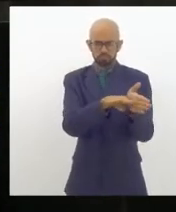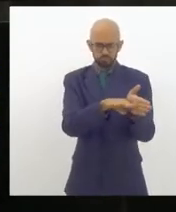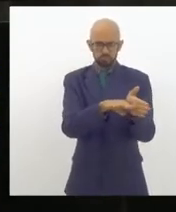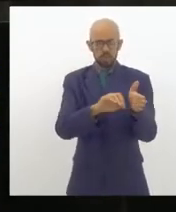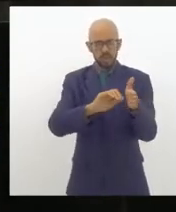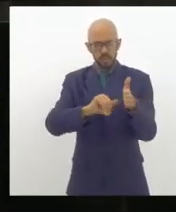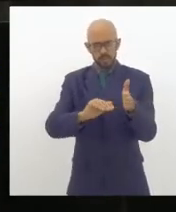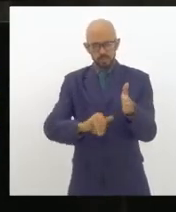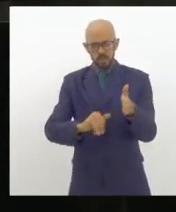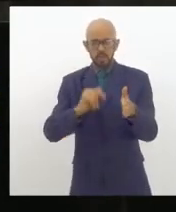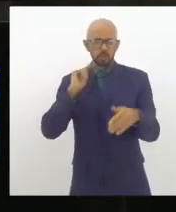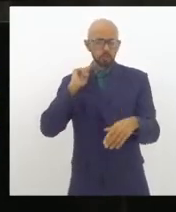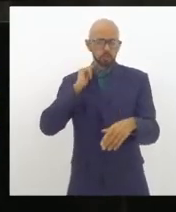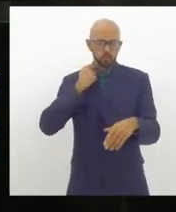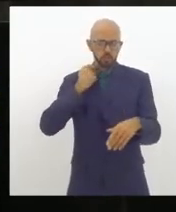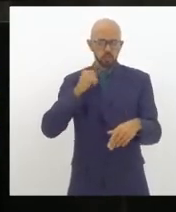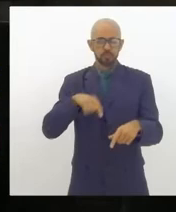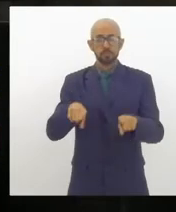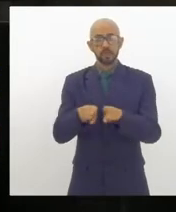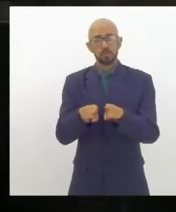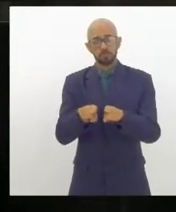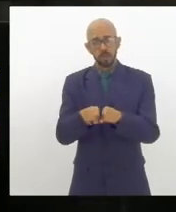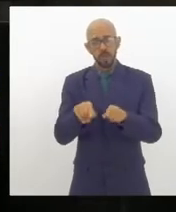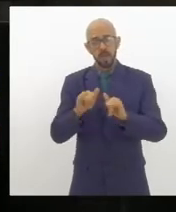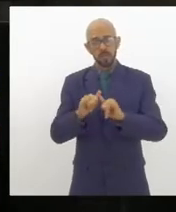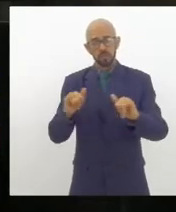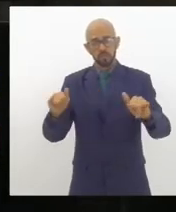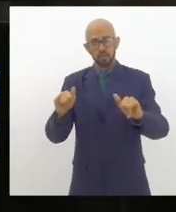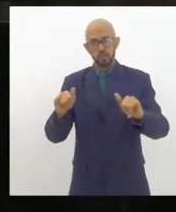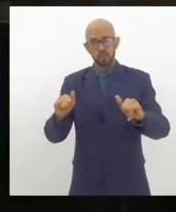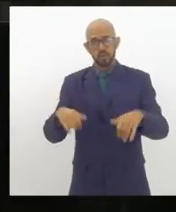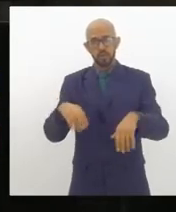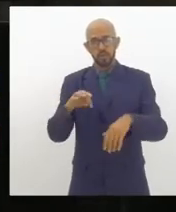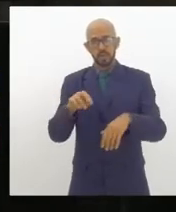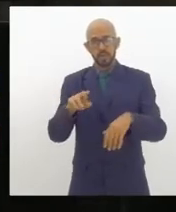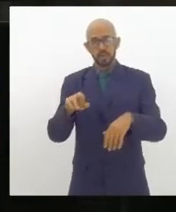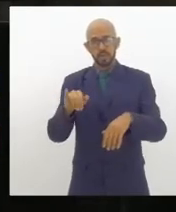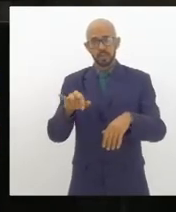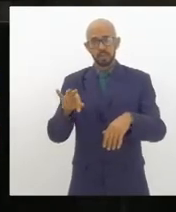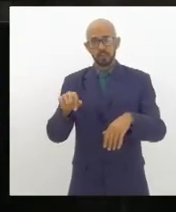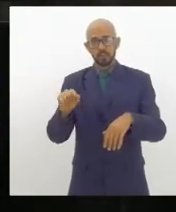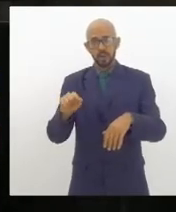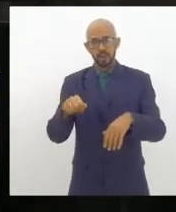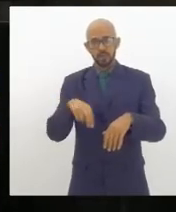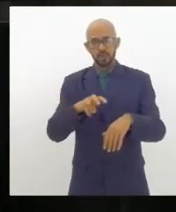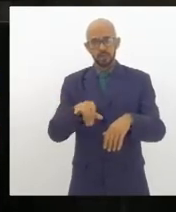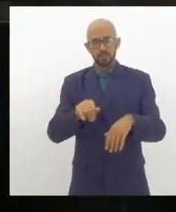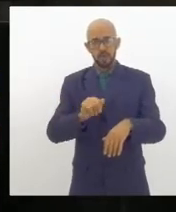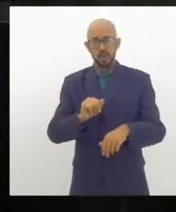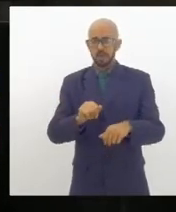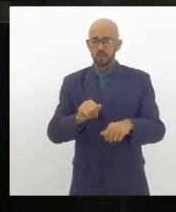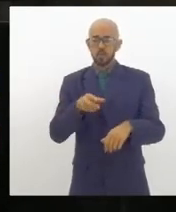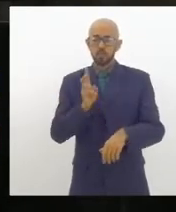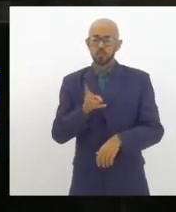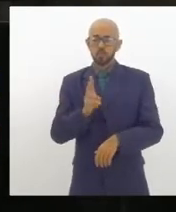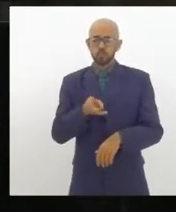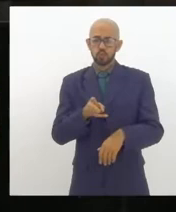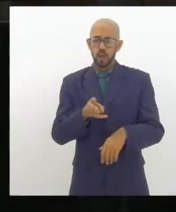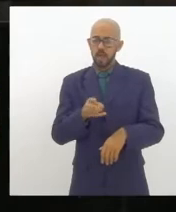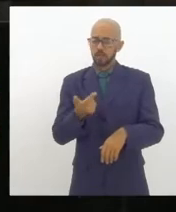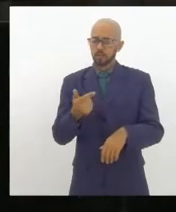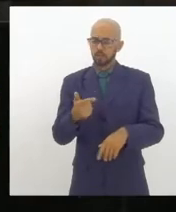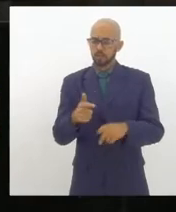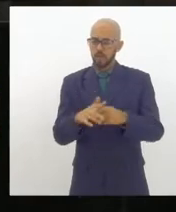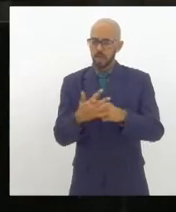Afirma ainda que, neste acordo, a tarifa do ano de 2022 vai seguir sem aumento, que